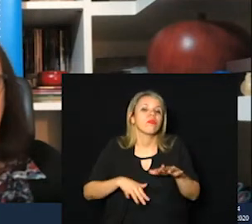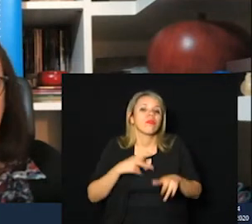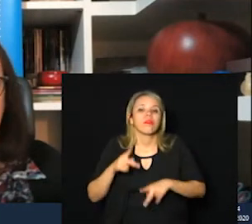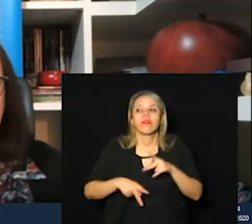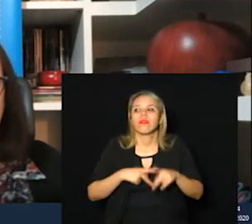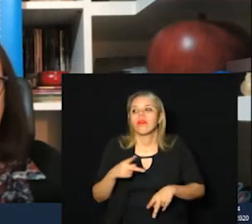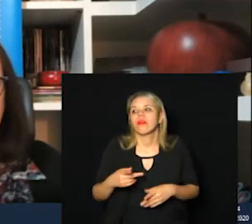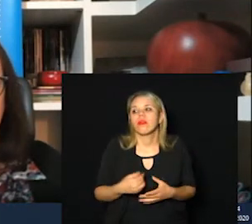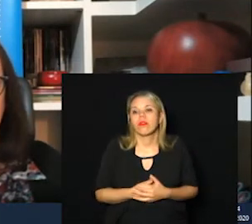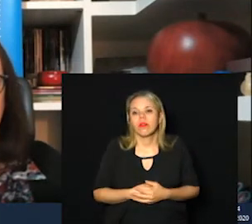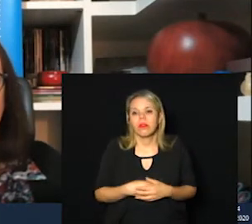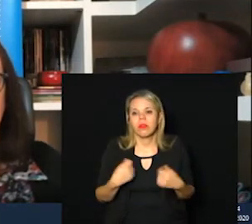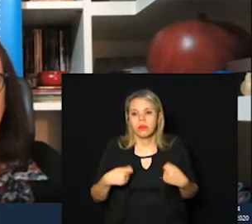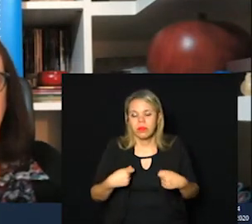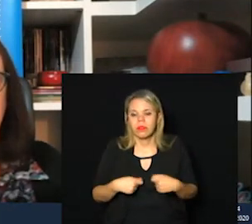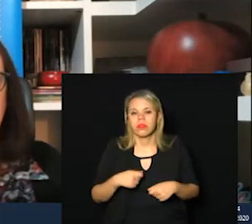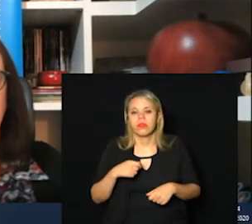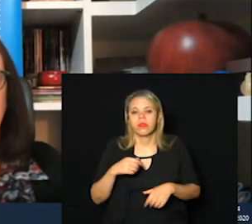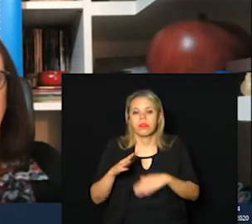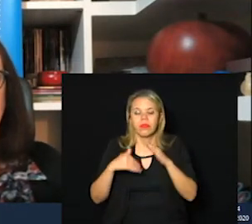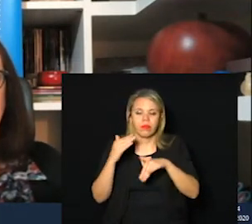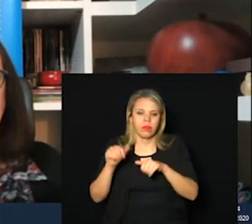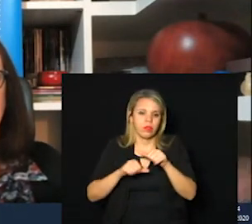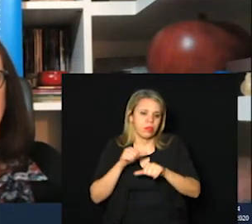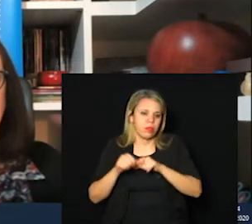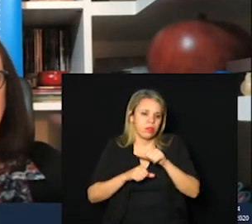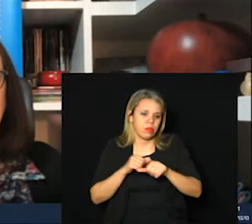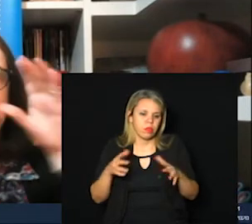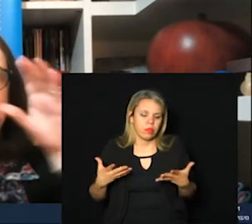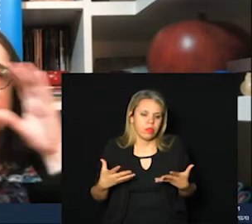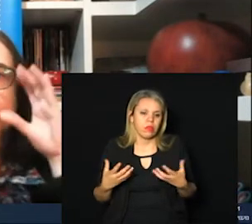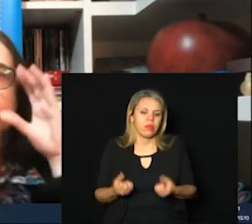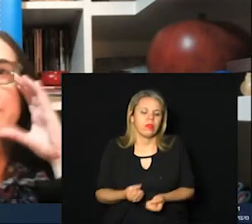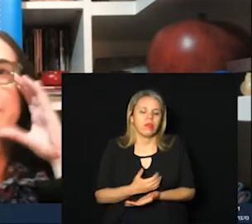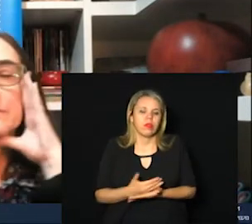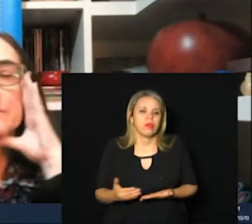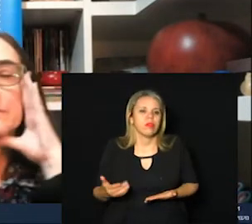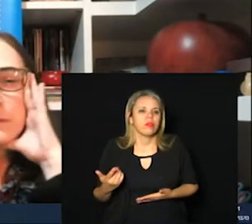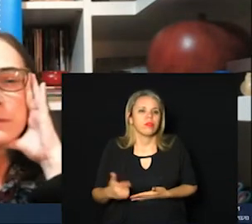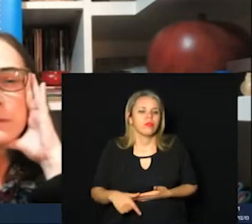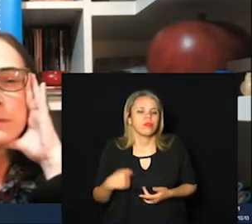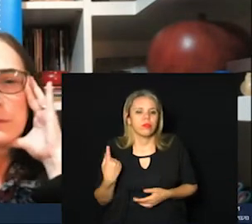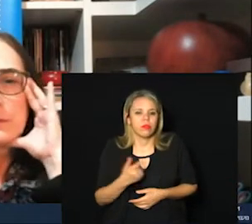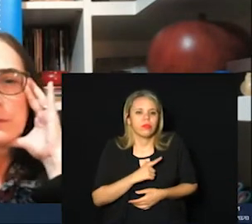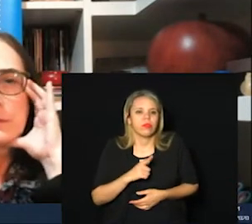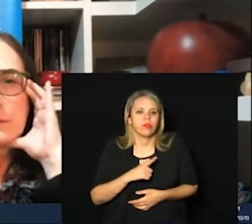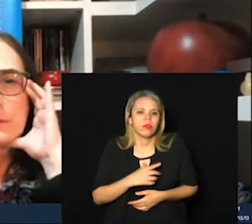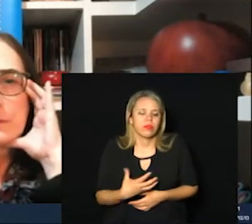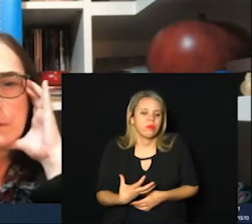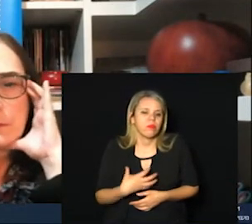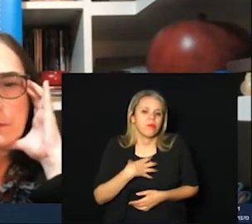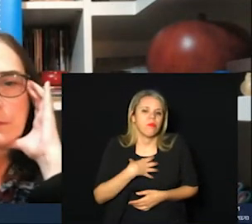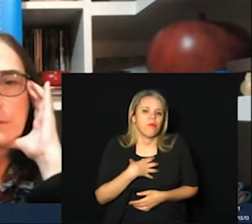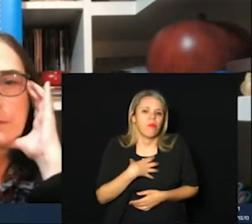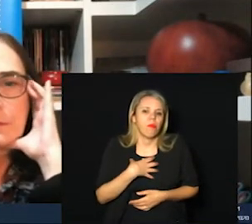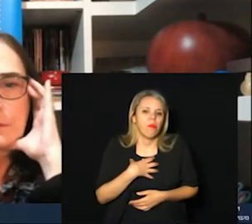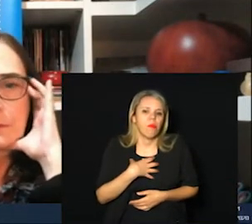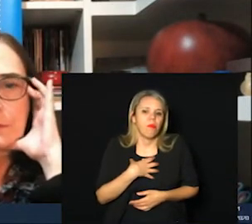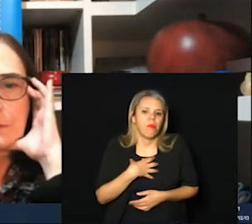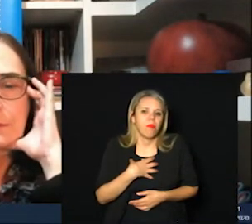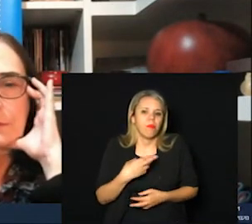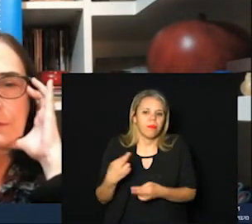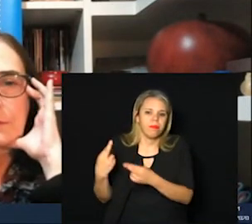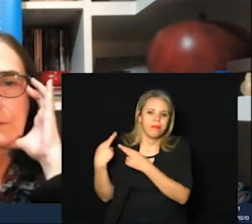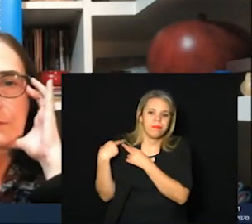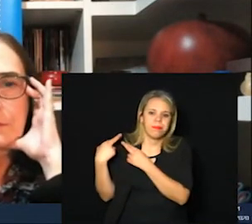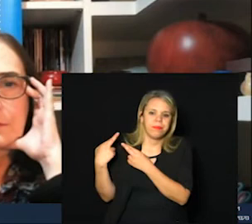pessoas, precisa ser reavivada, precisa ser reativada, para que a gente se sinta